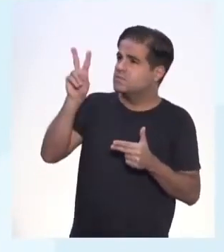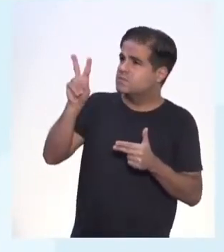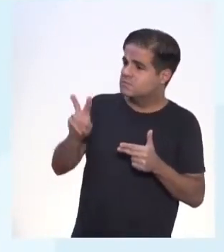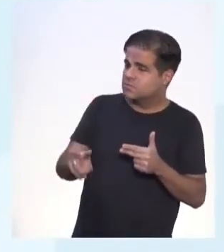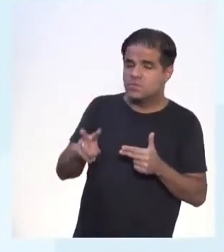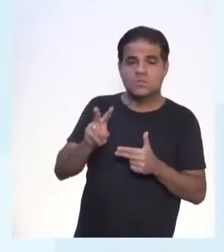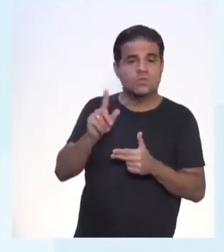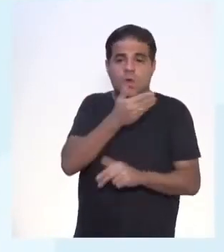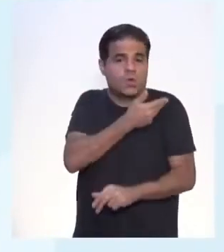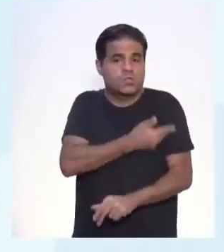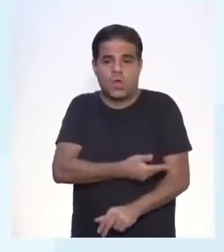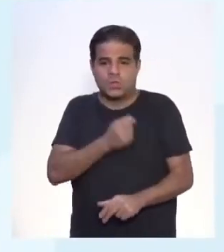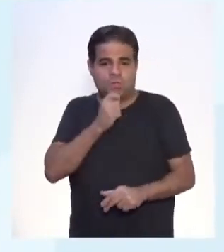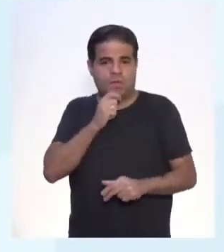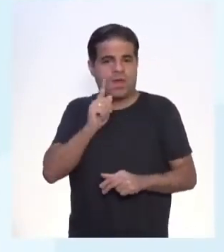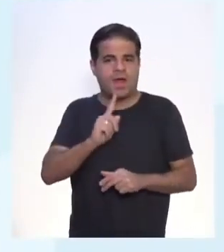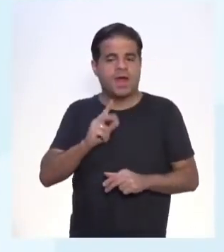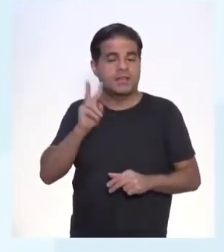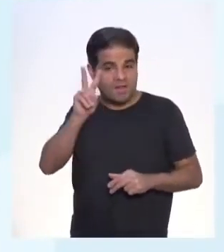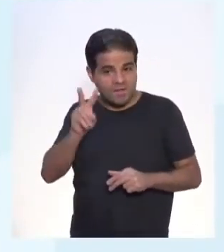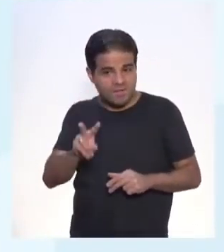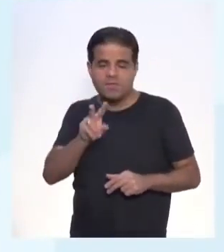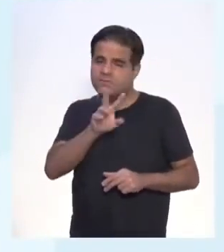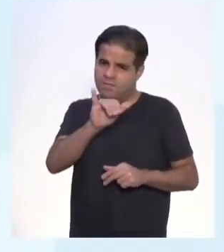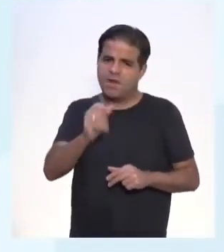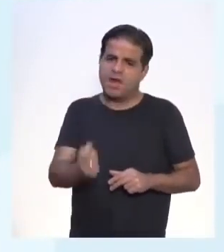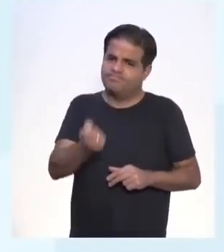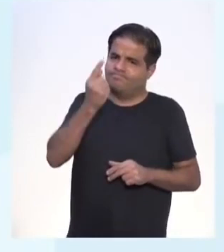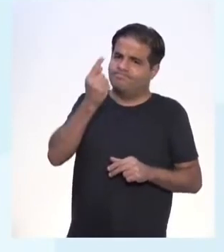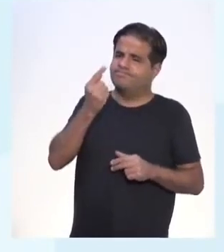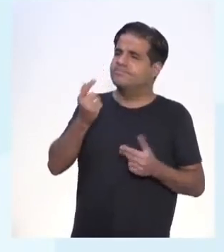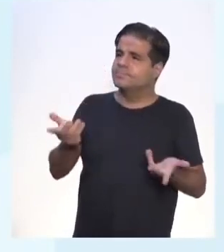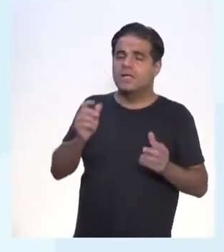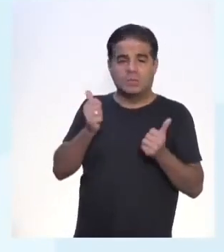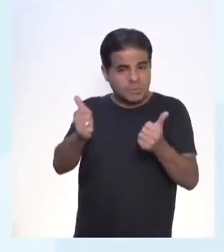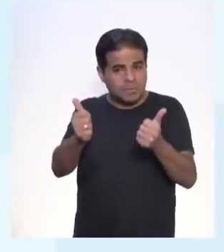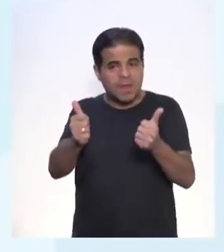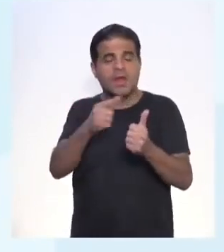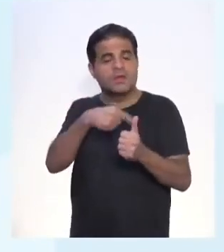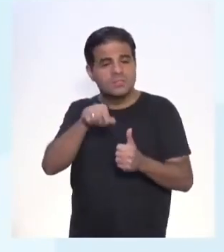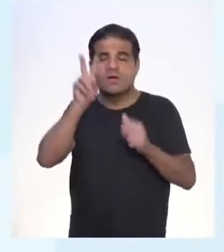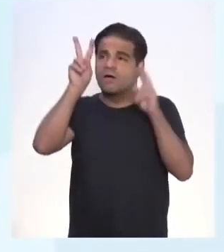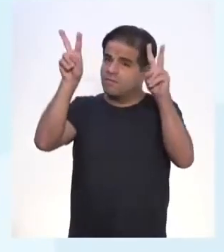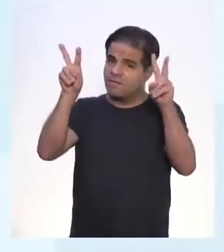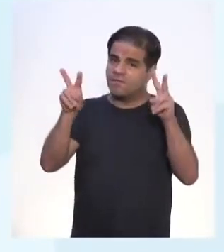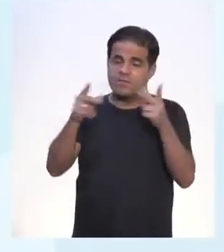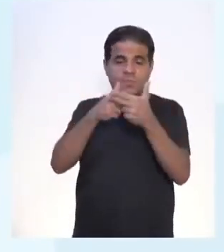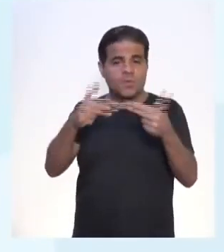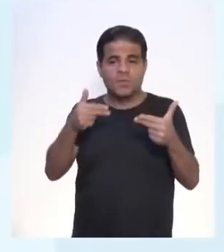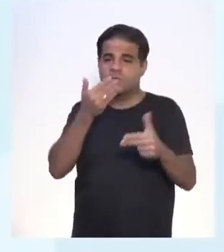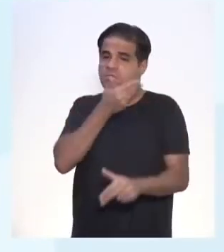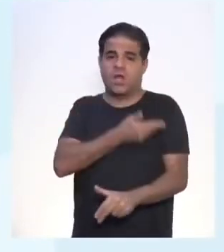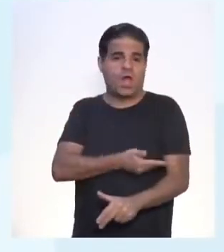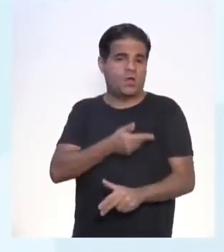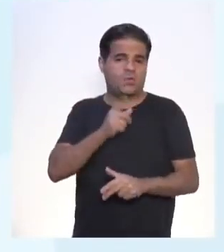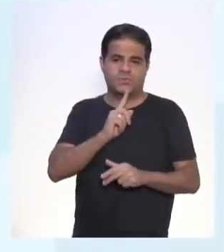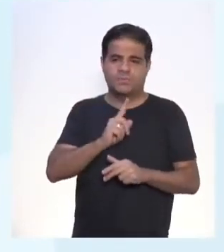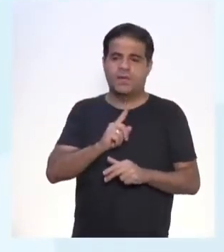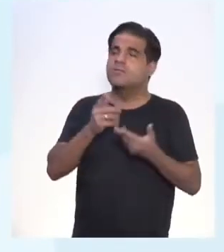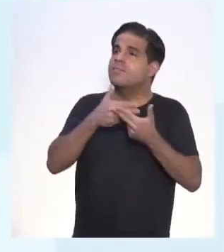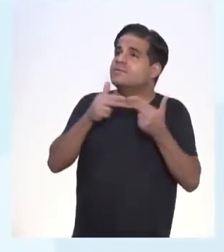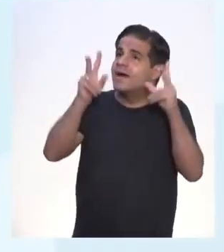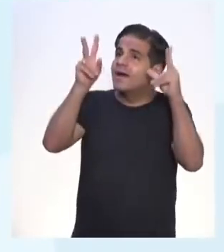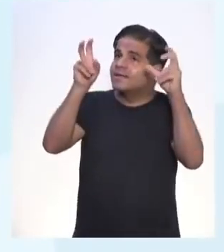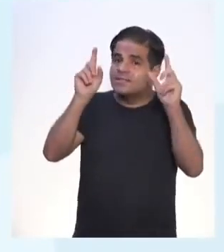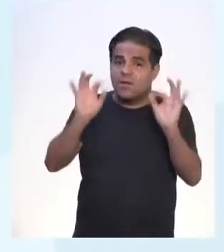você não está acostumado a ver, você vai estranhar. E isso é tudo bem. Né? A gente vai olhar algo que a gente não está acostumado. Só que a